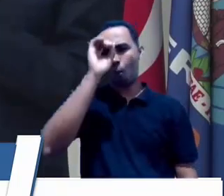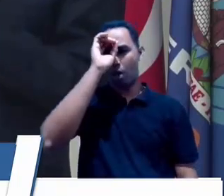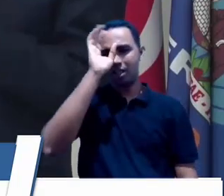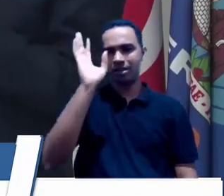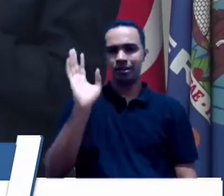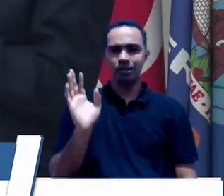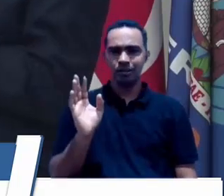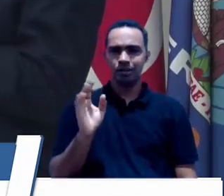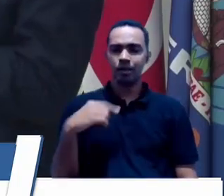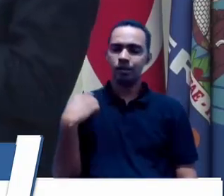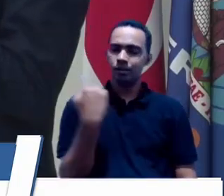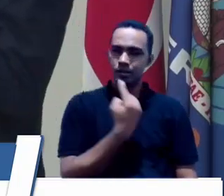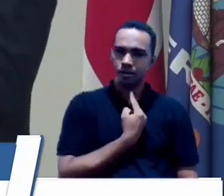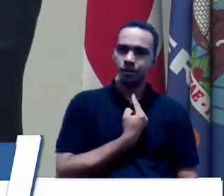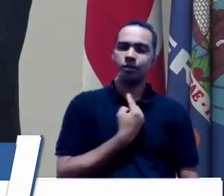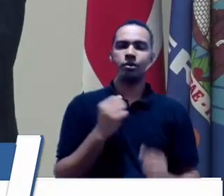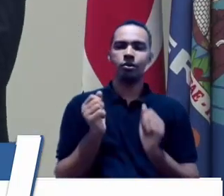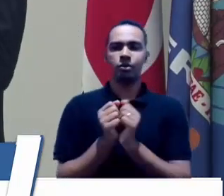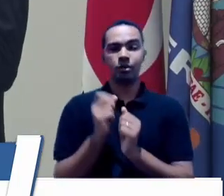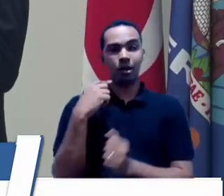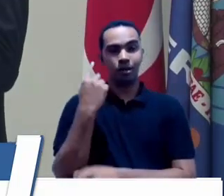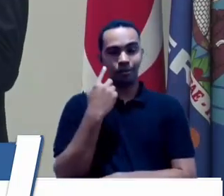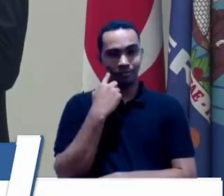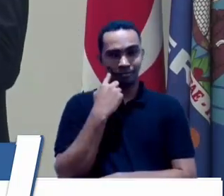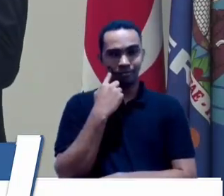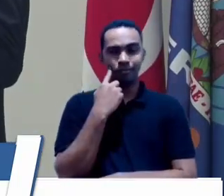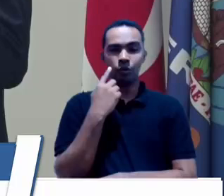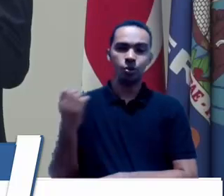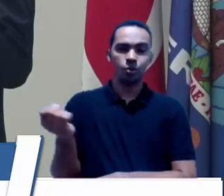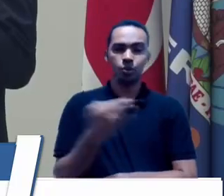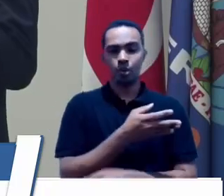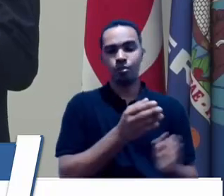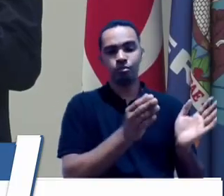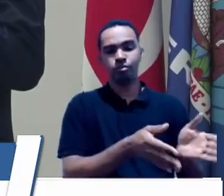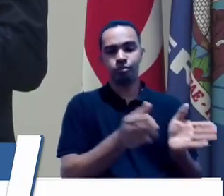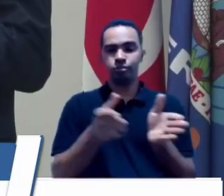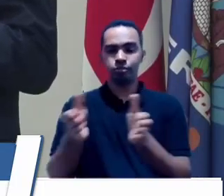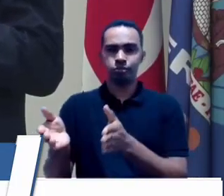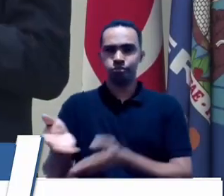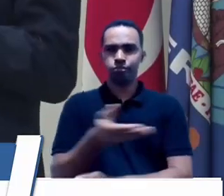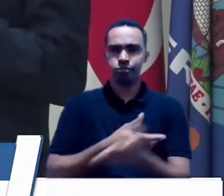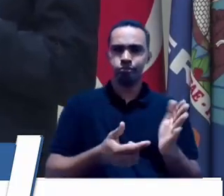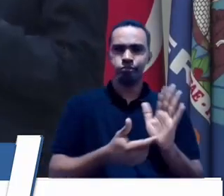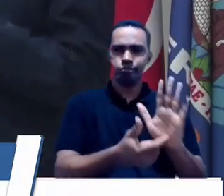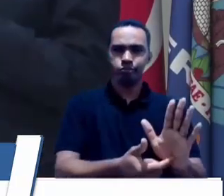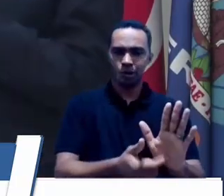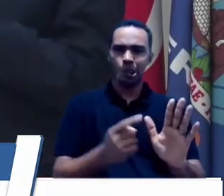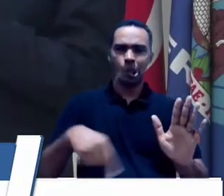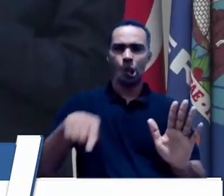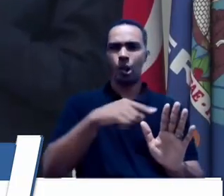nós e coube à advocacia, né, fazer um novo processo de começar a demonstrar. Nós não vamos